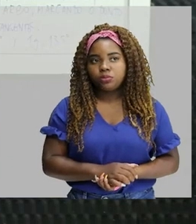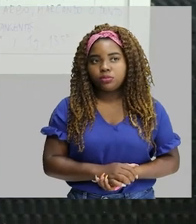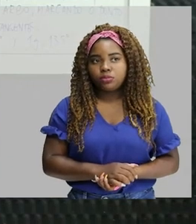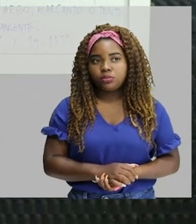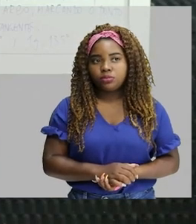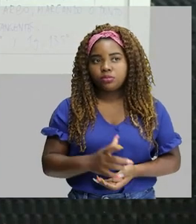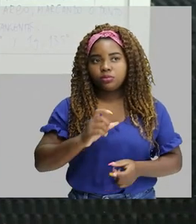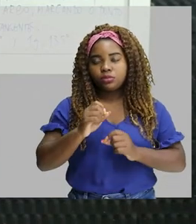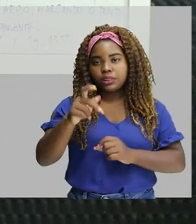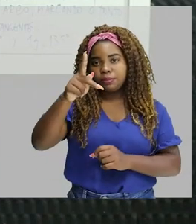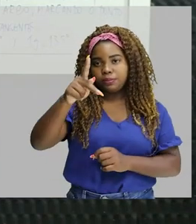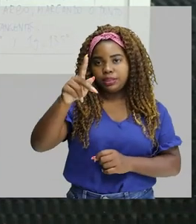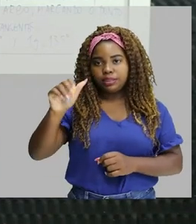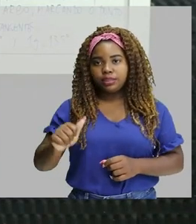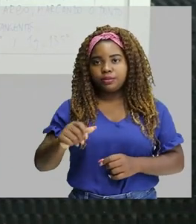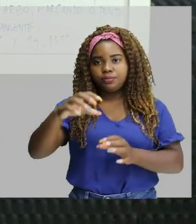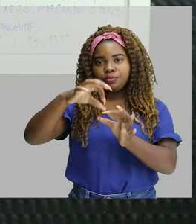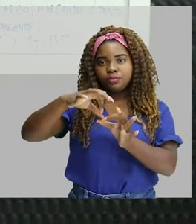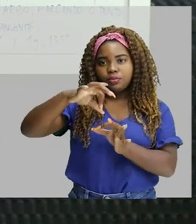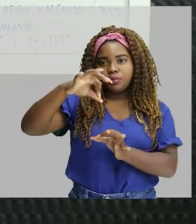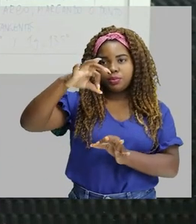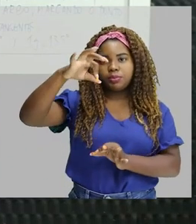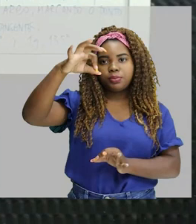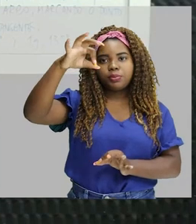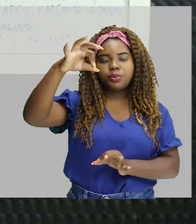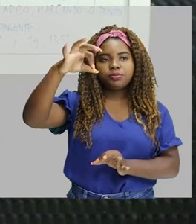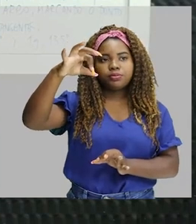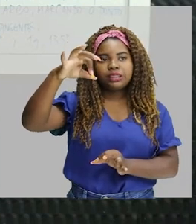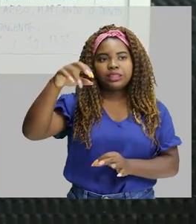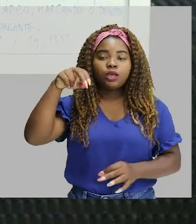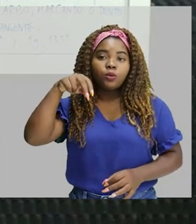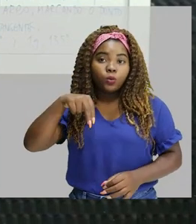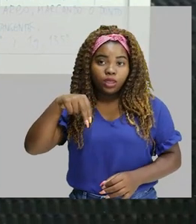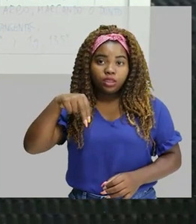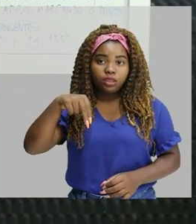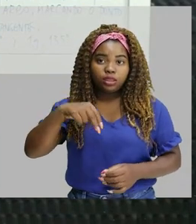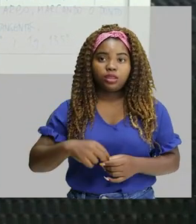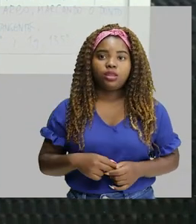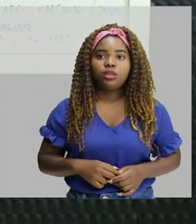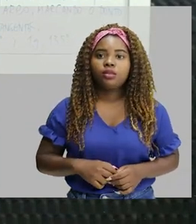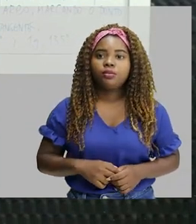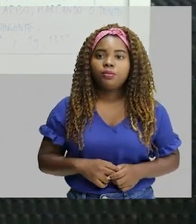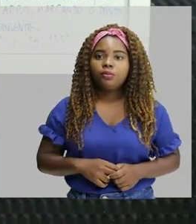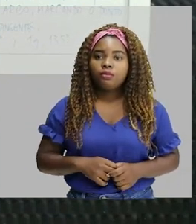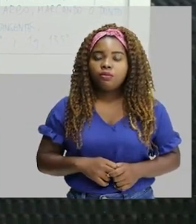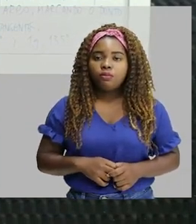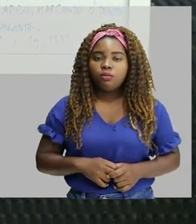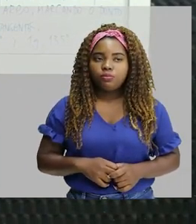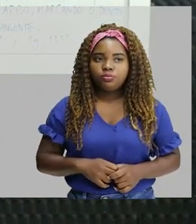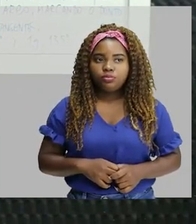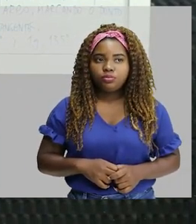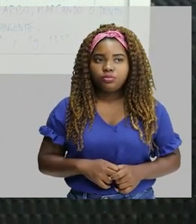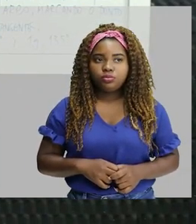até o ponto N esse valor aqui certo esse valor de o